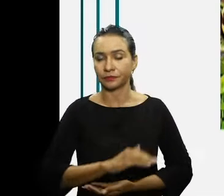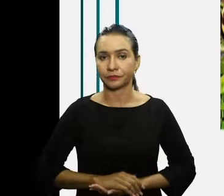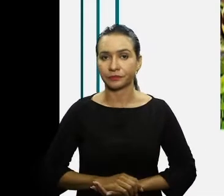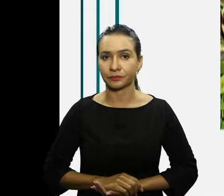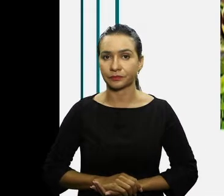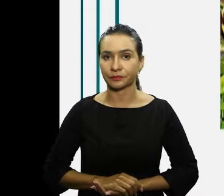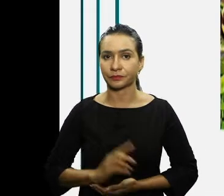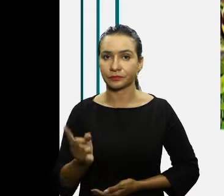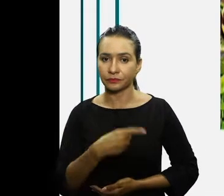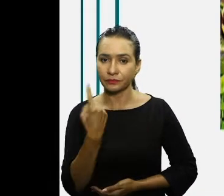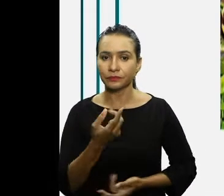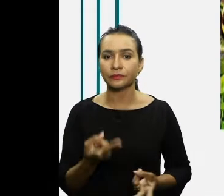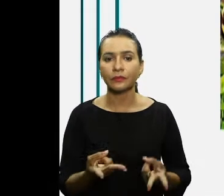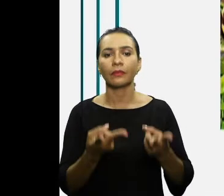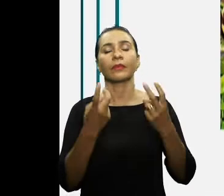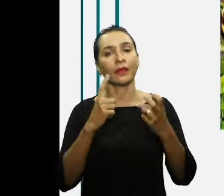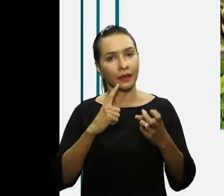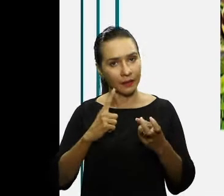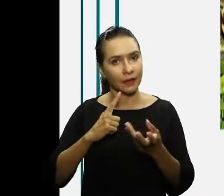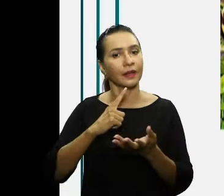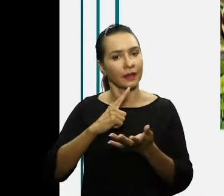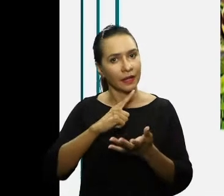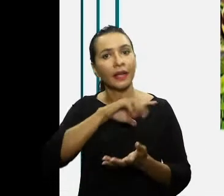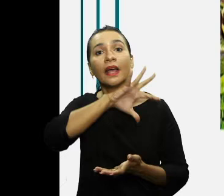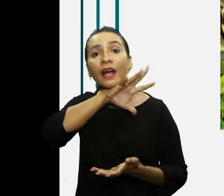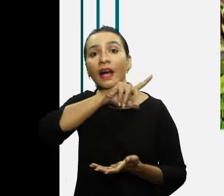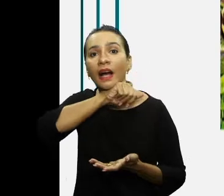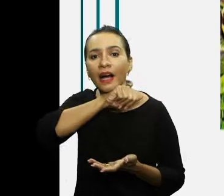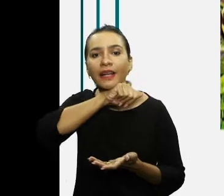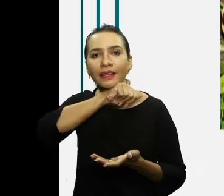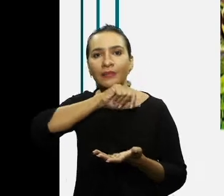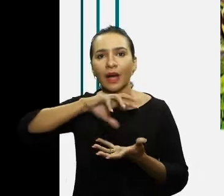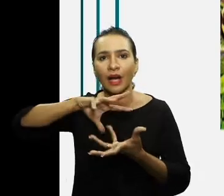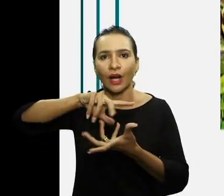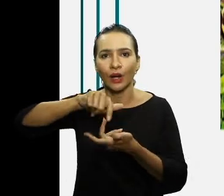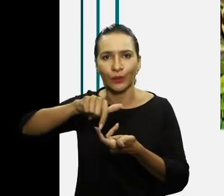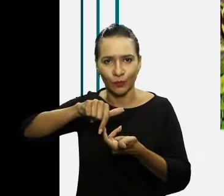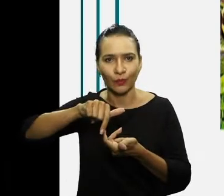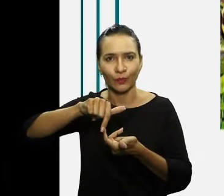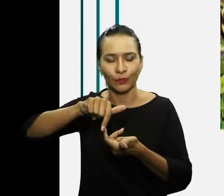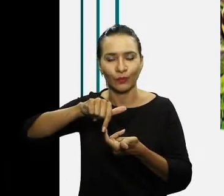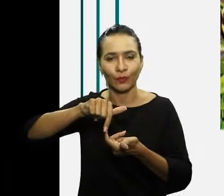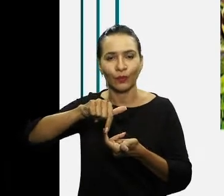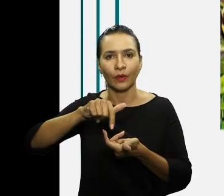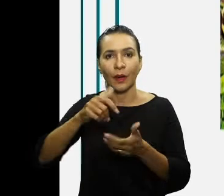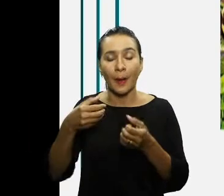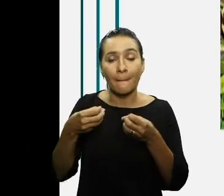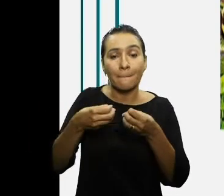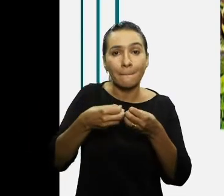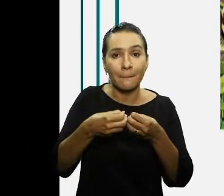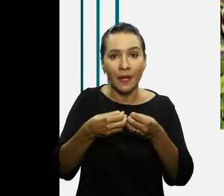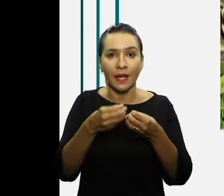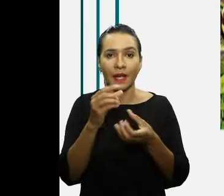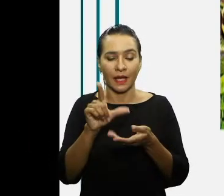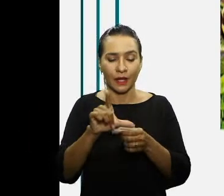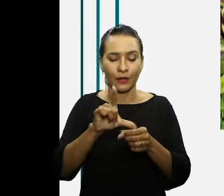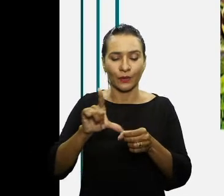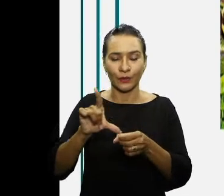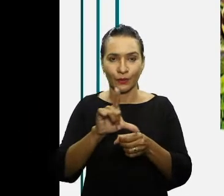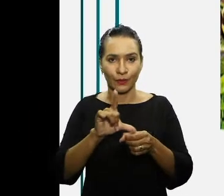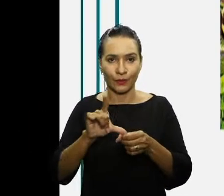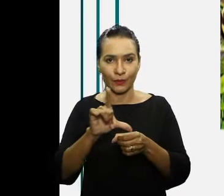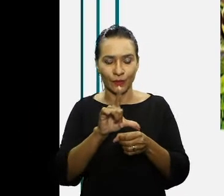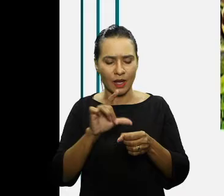a gente percebe alguns animais terrestres próximo a um lago, e nesse lago também a gente